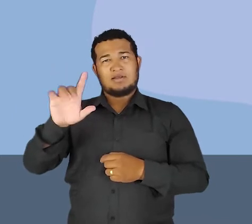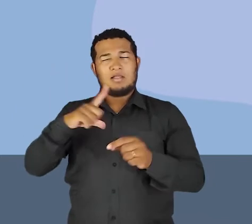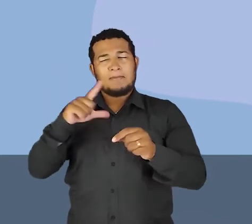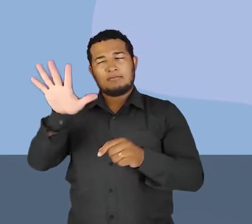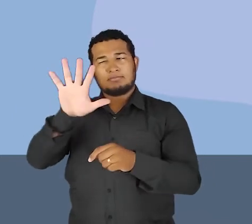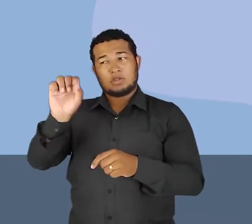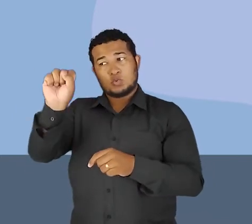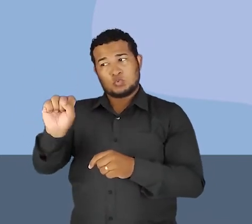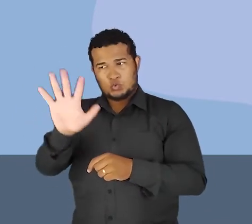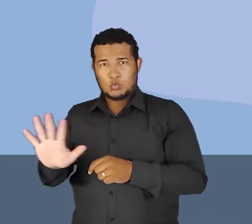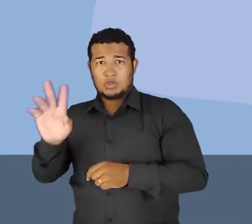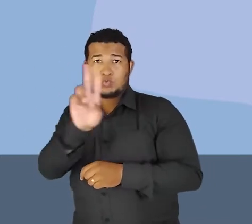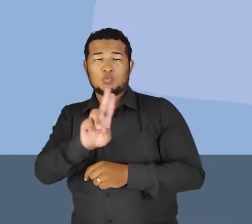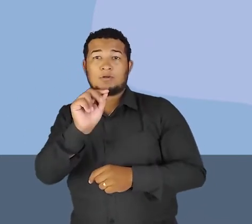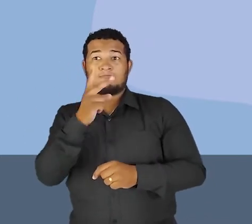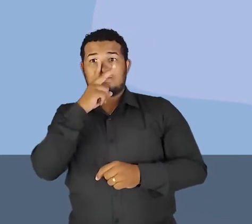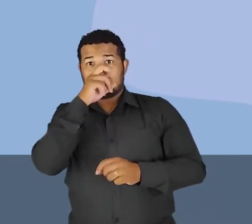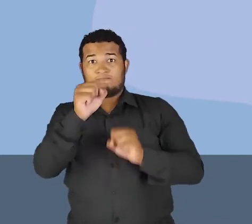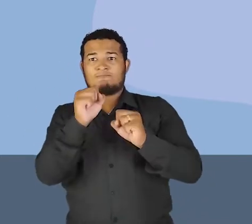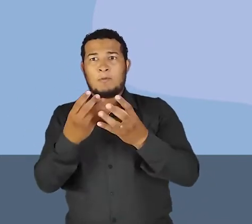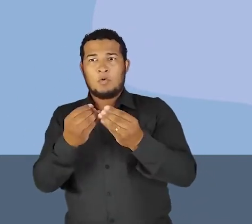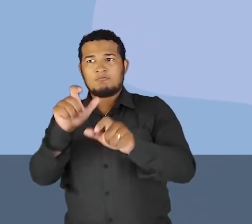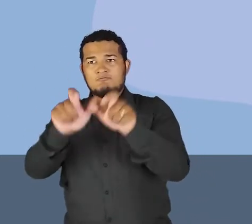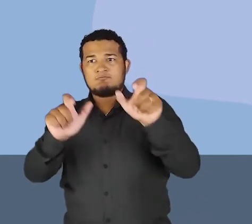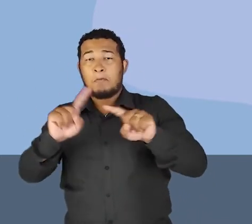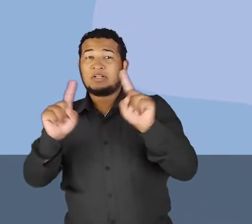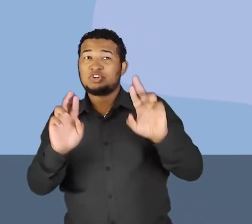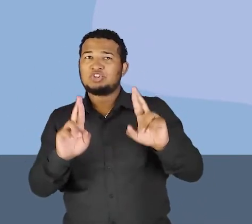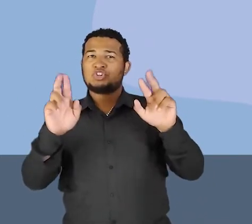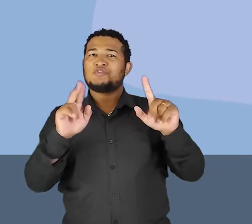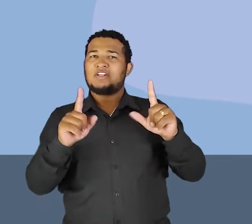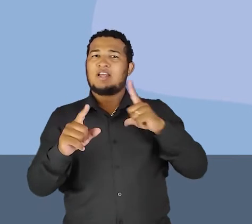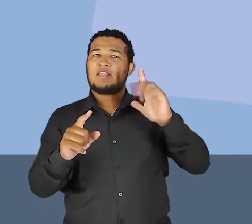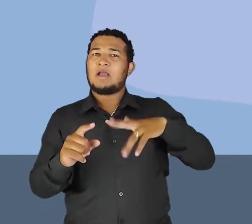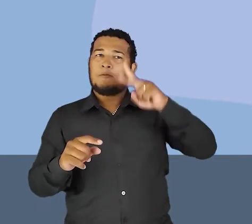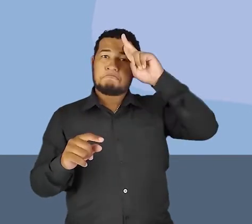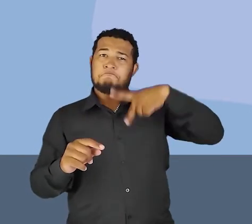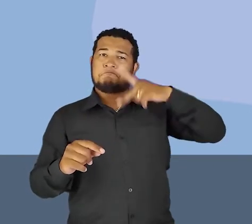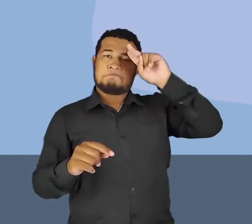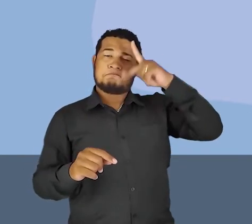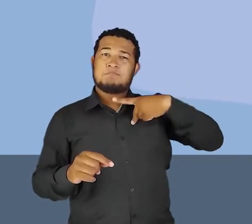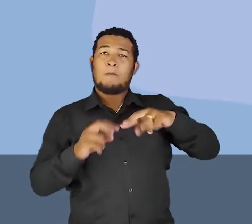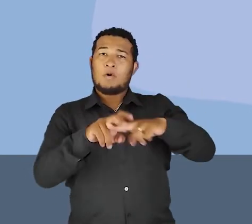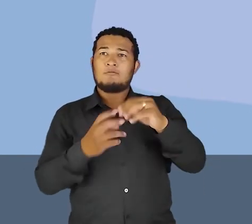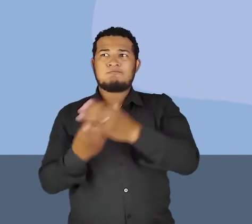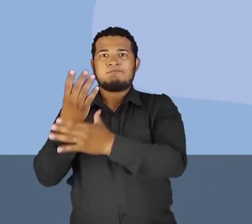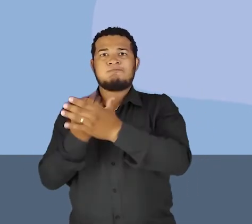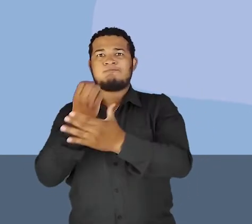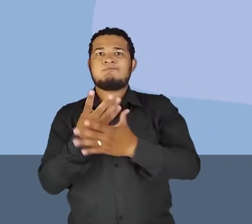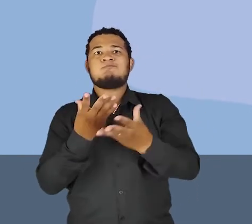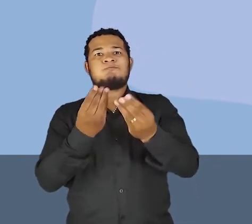obra intensiva, porém, difere-se da agricultura de subsistência pela alta